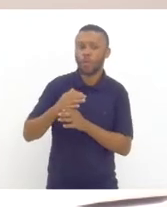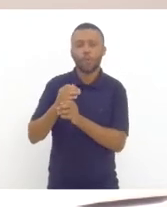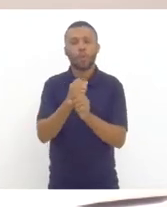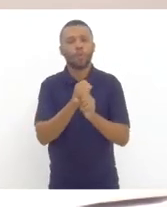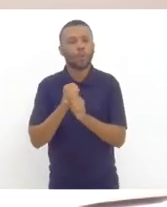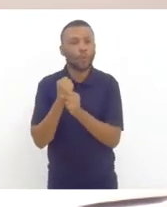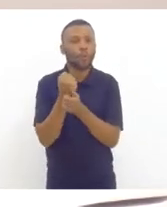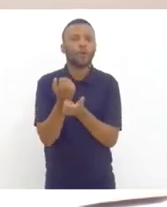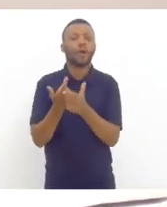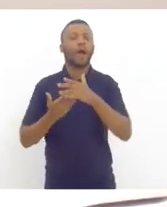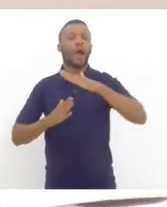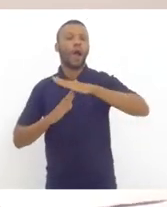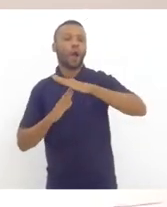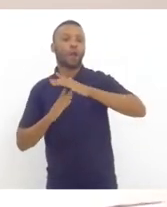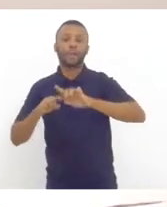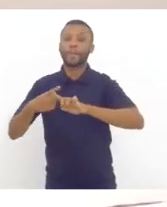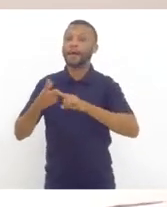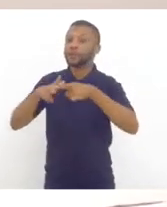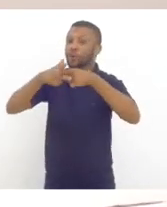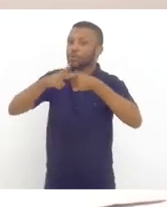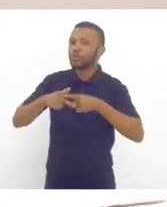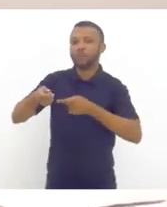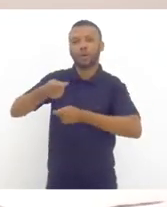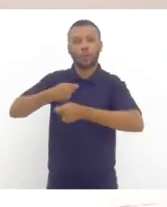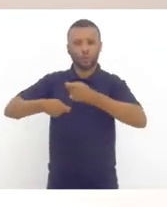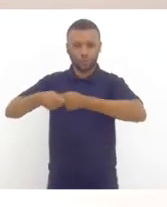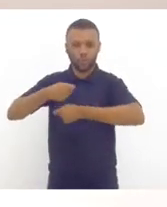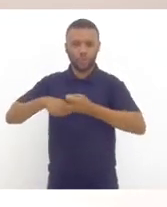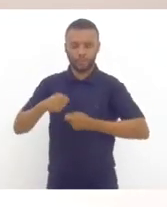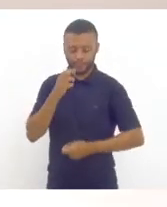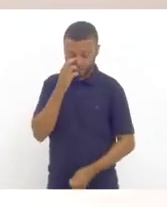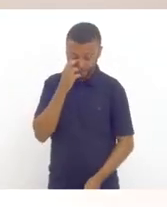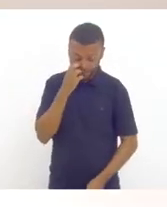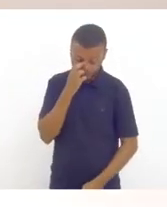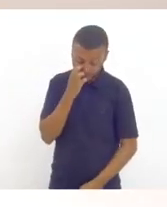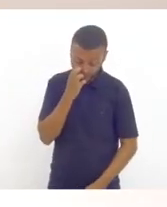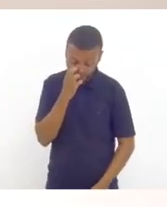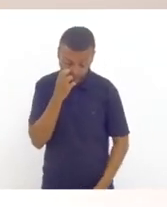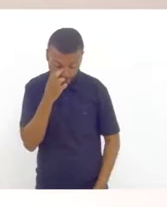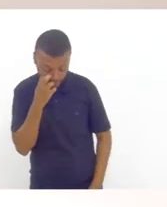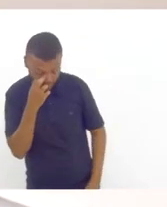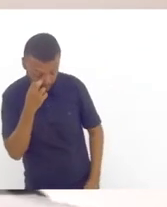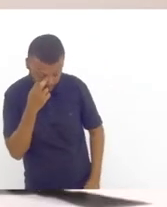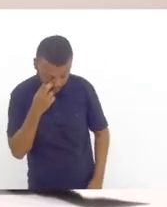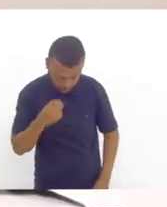e o ajuste econômico.